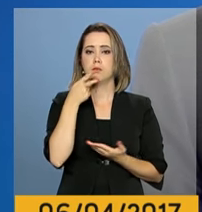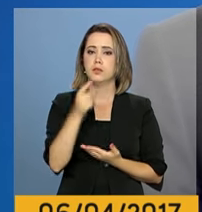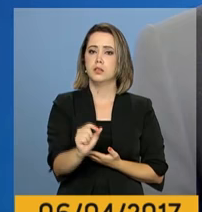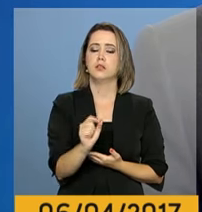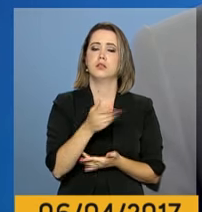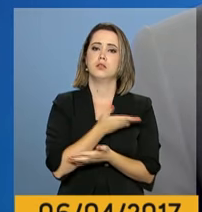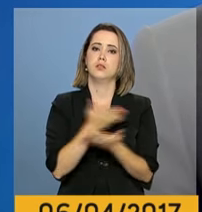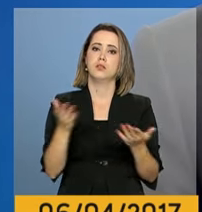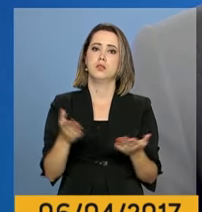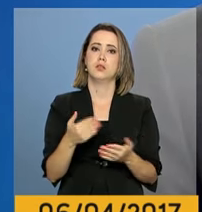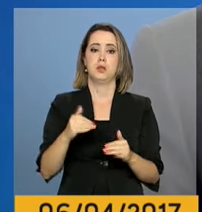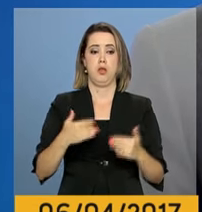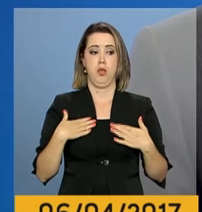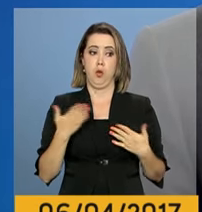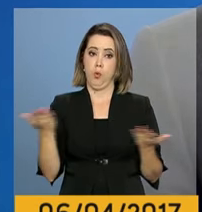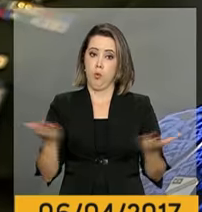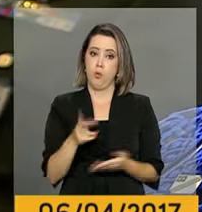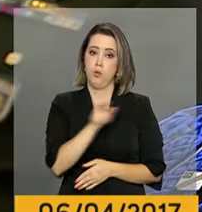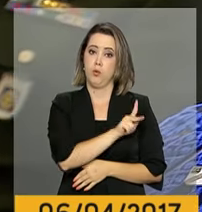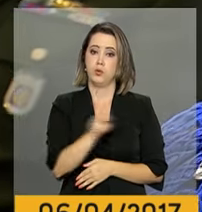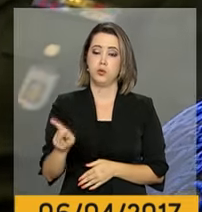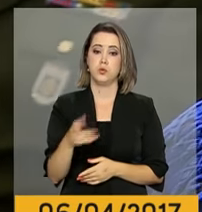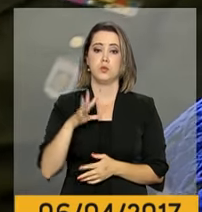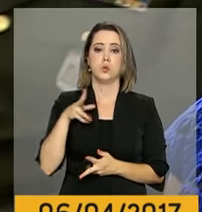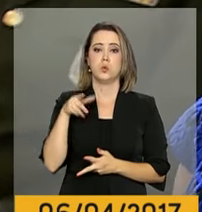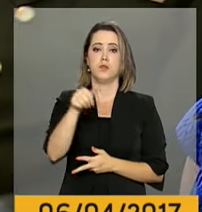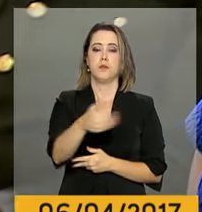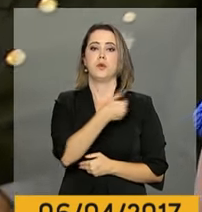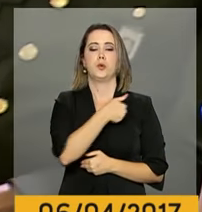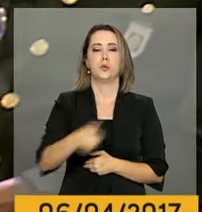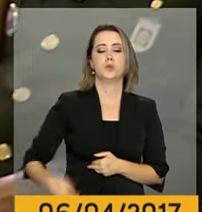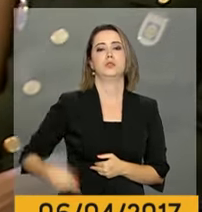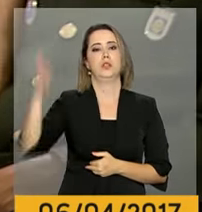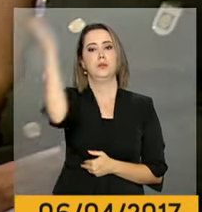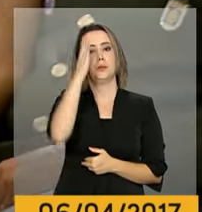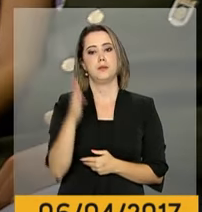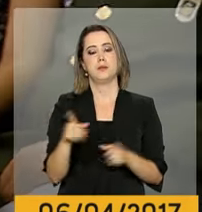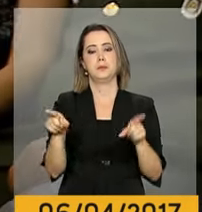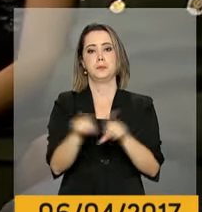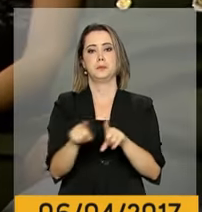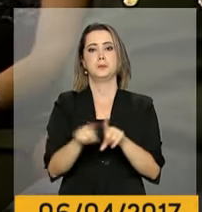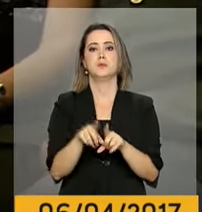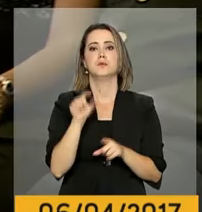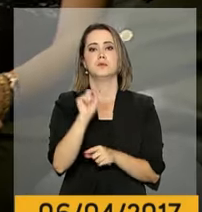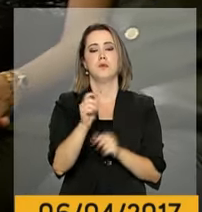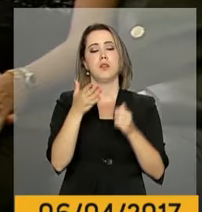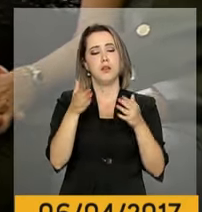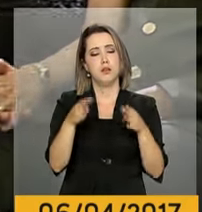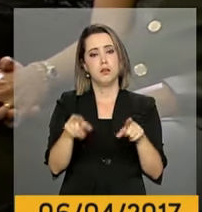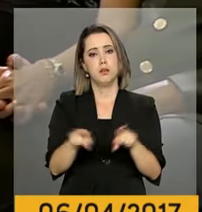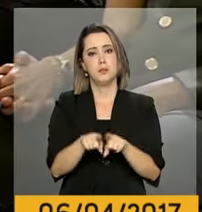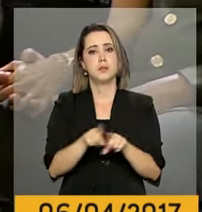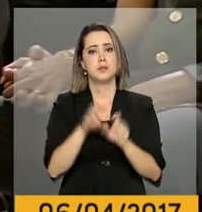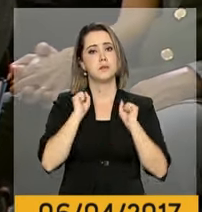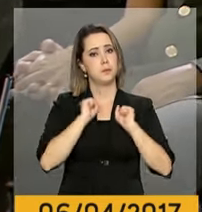função da posição que ocupo, em nome de todo o governo brasileiro, e, se me permitem